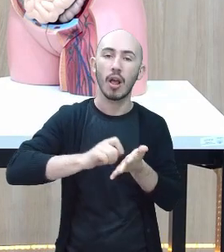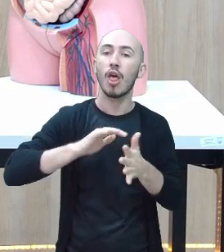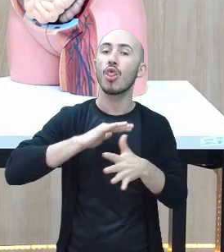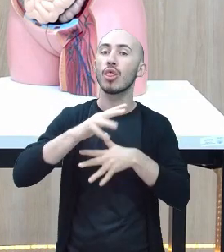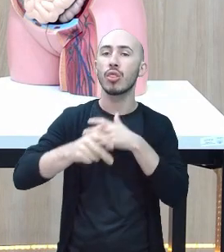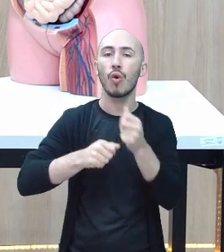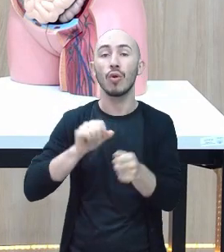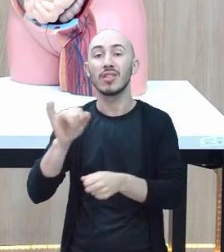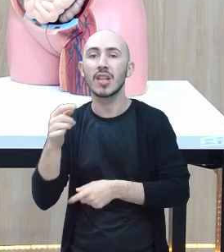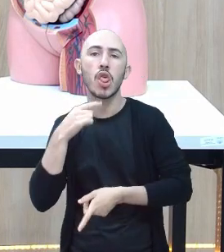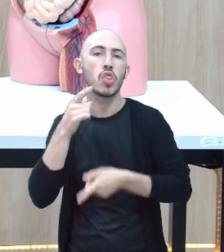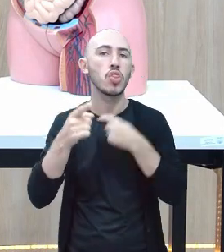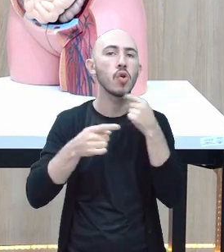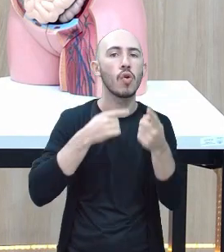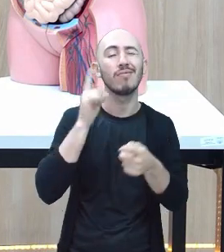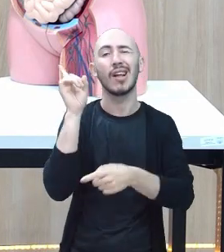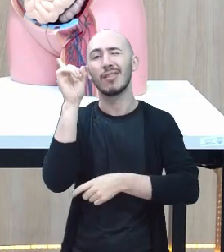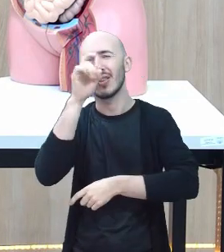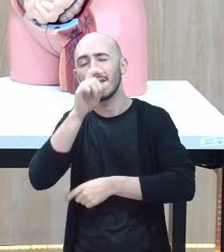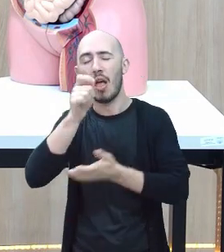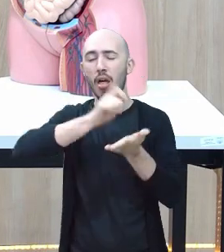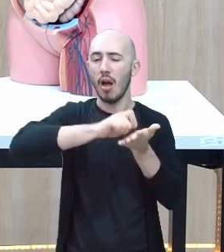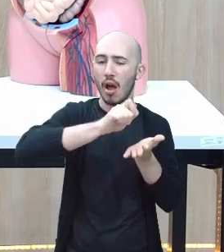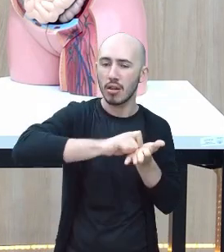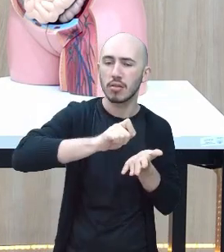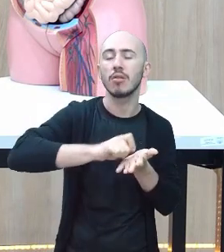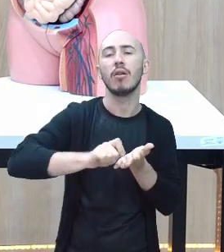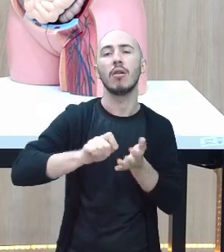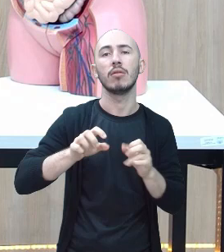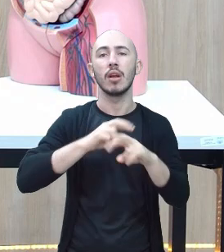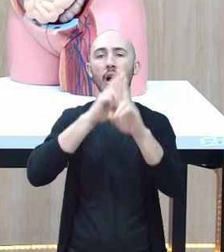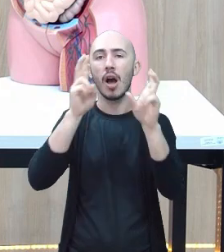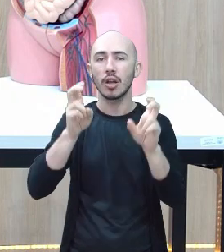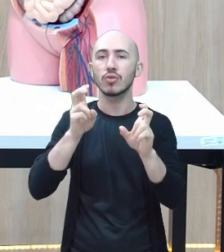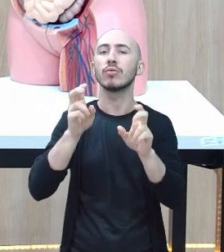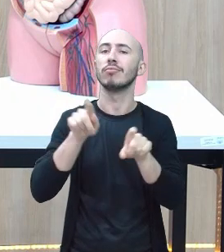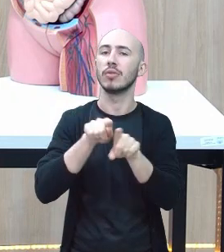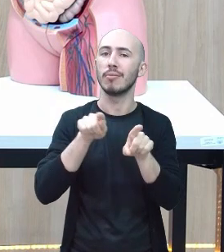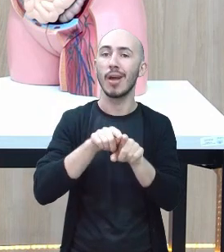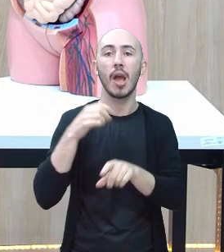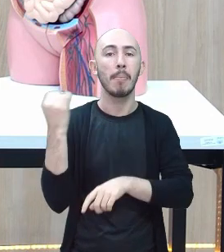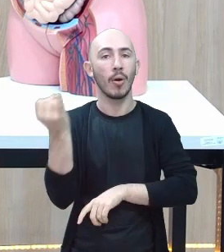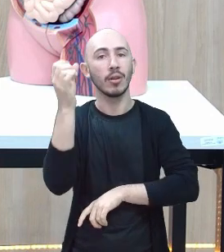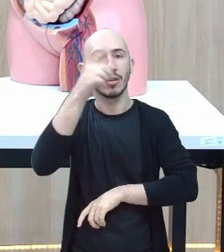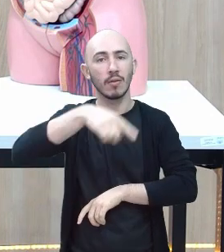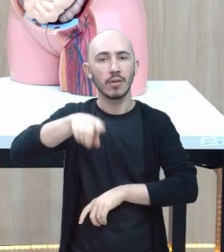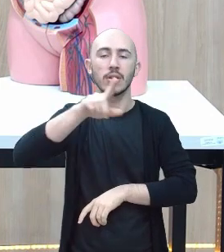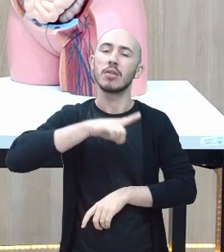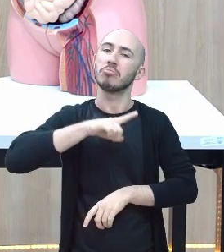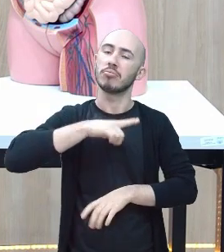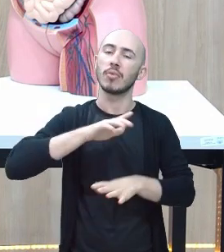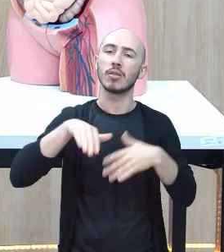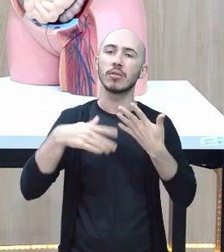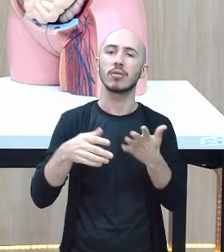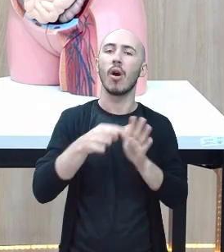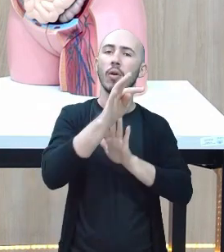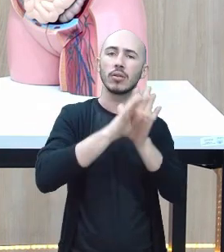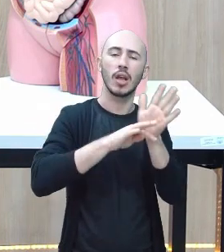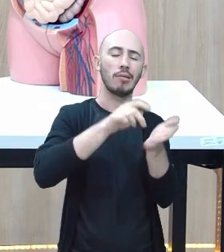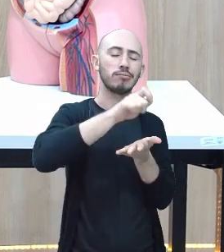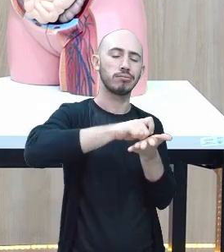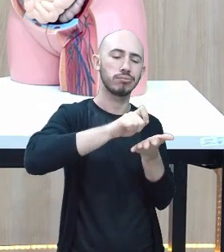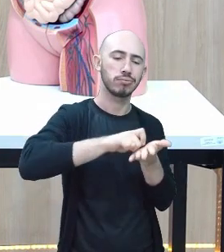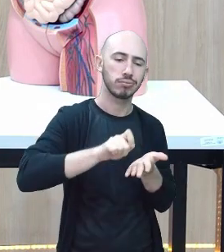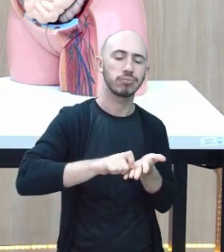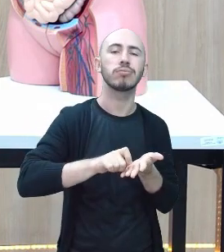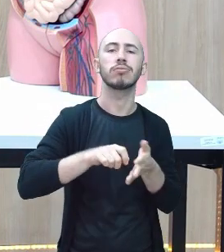as dificuldades que vocês tiverem, anotem os assuntos mais importantes que vocês têm, façam um textozinho e